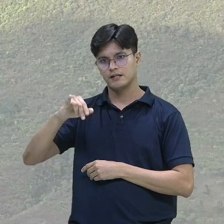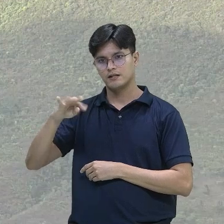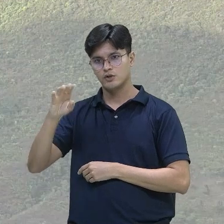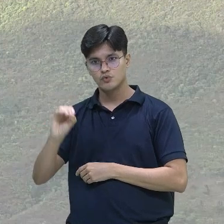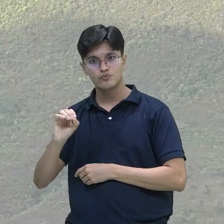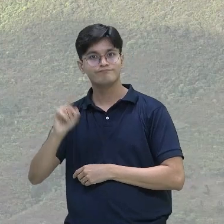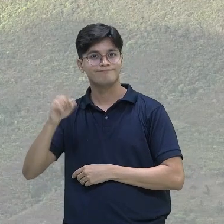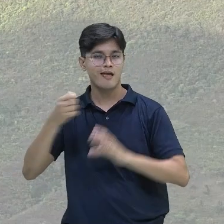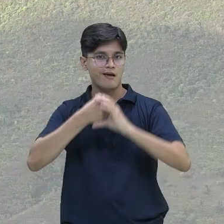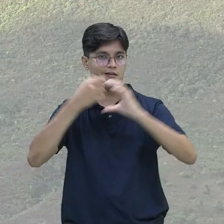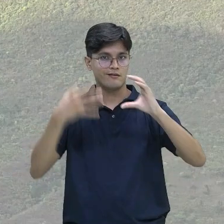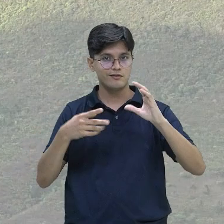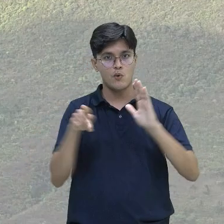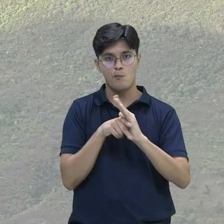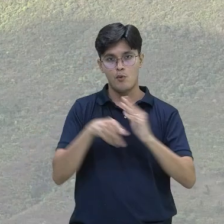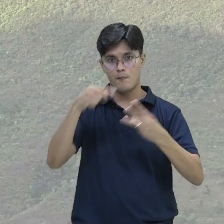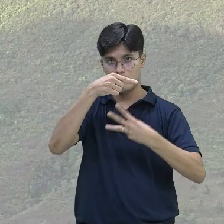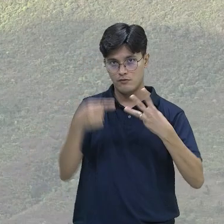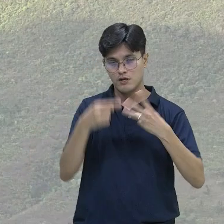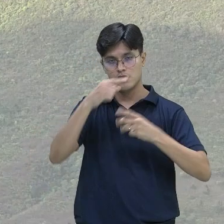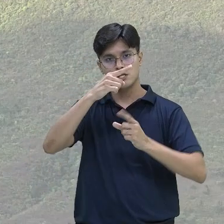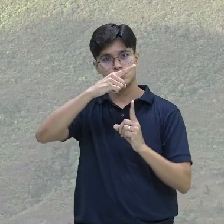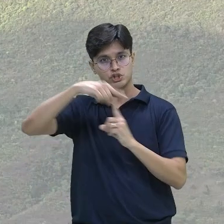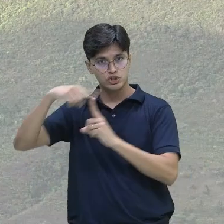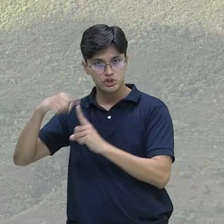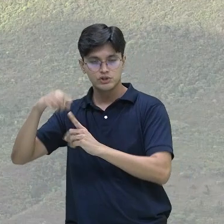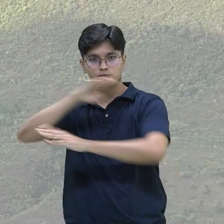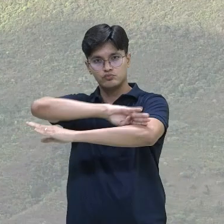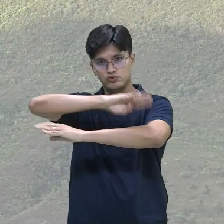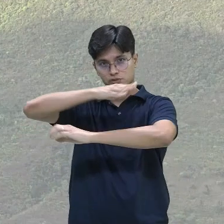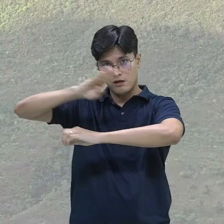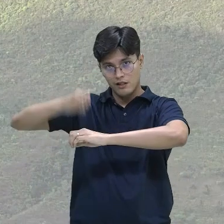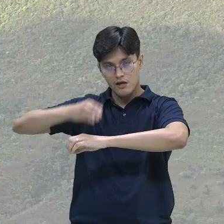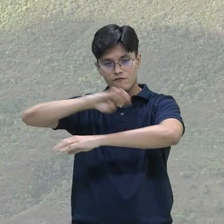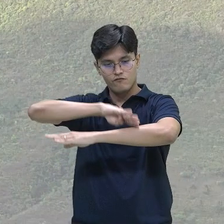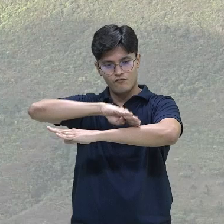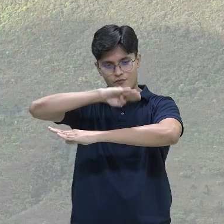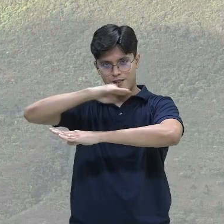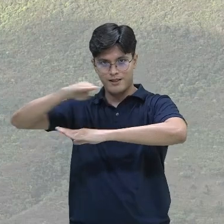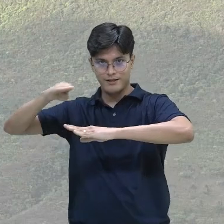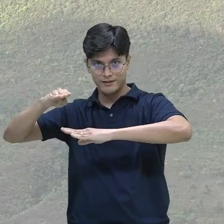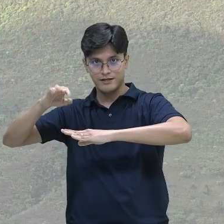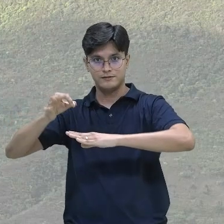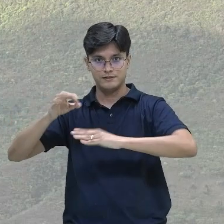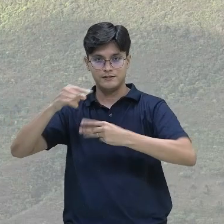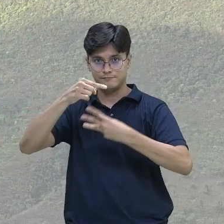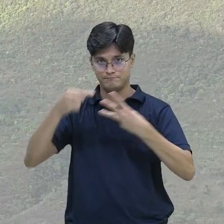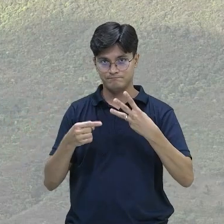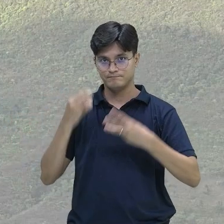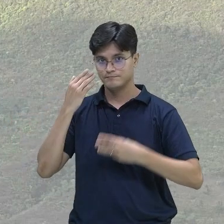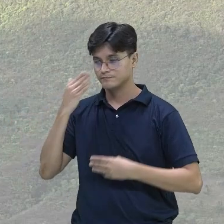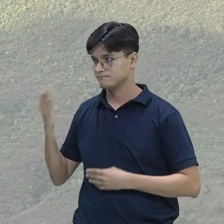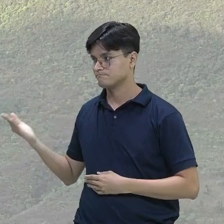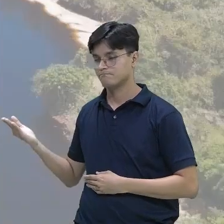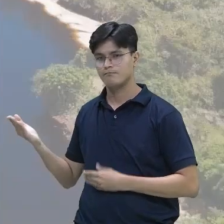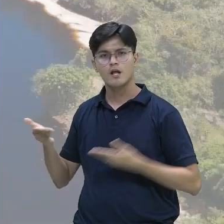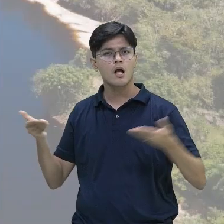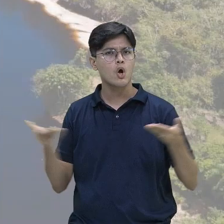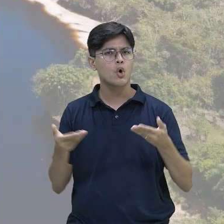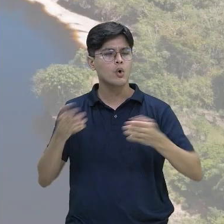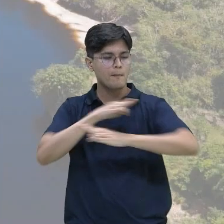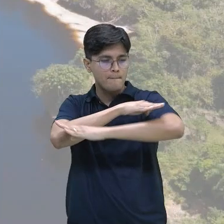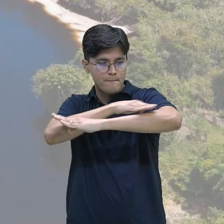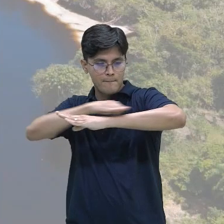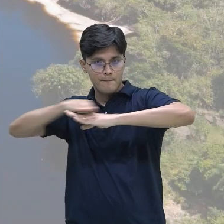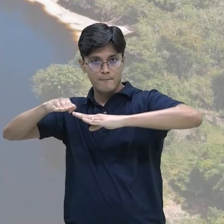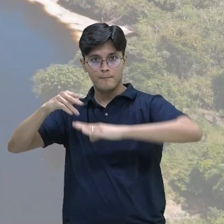relevos associadas ao planalto, morros, serras e chapadas. Vamos agora às planícies. Aí nós temos